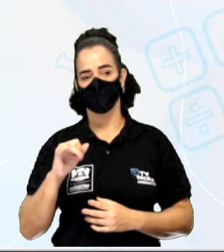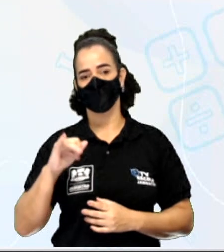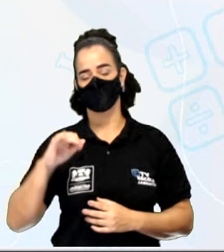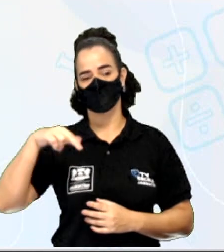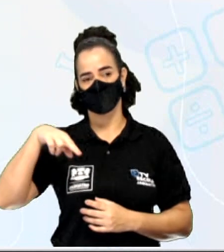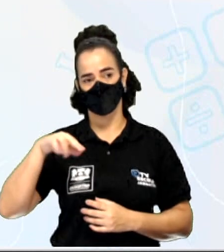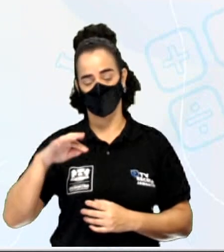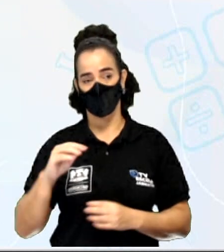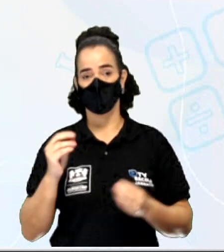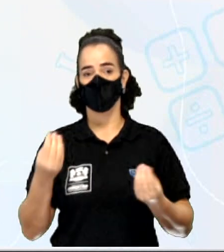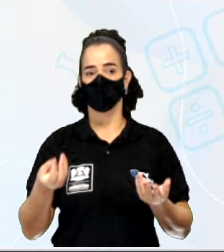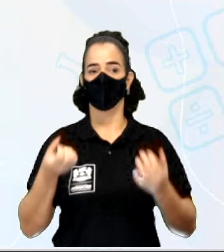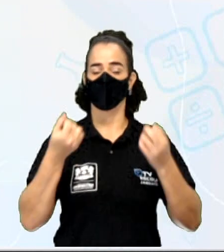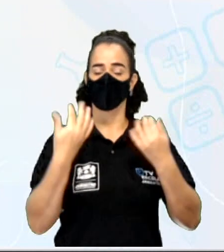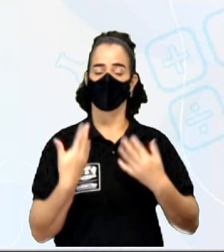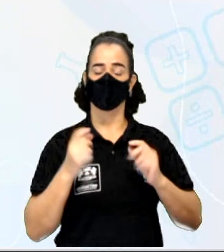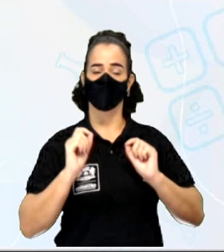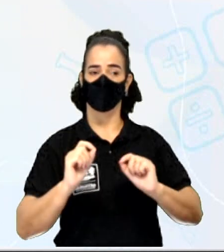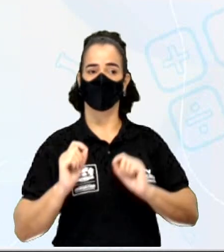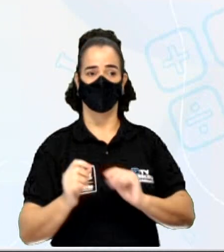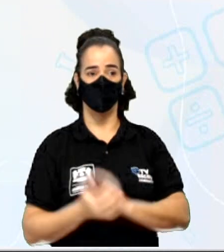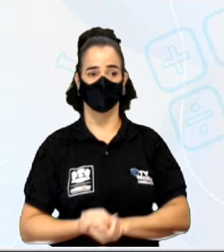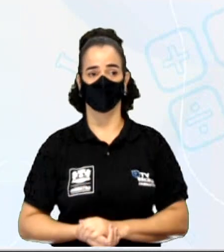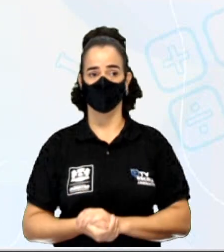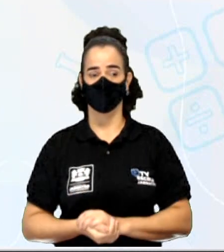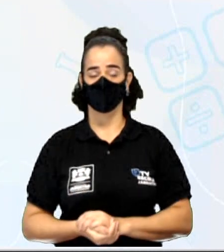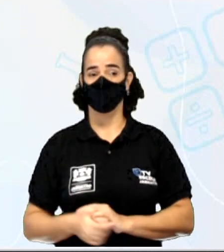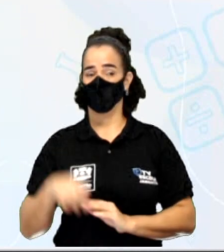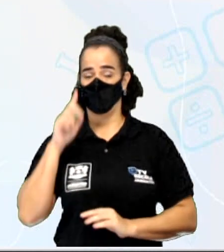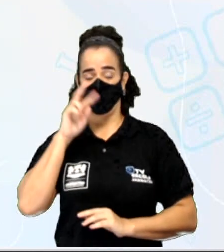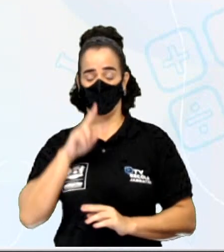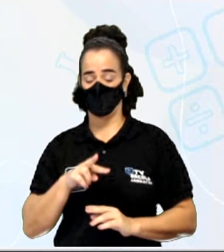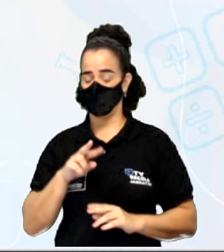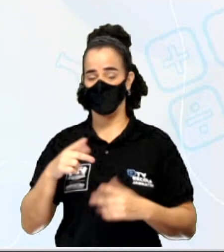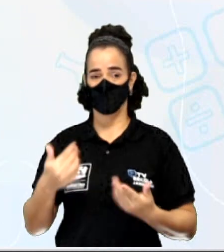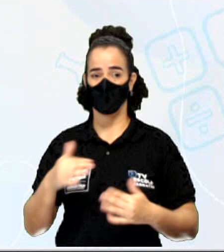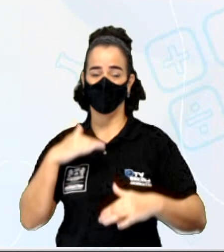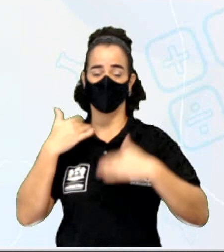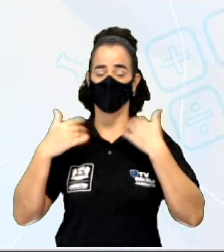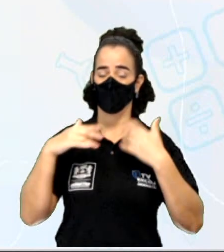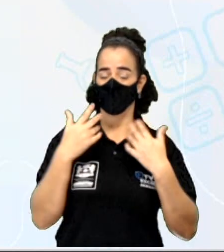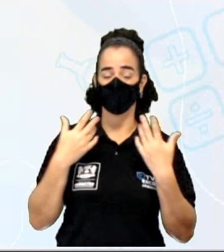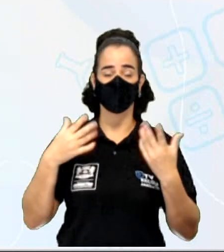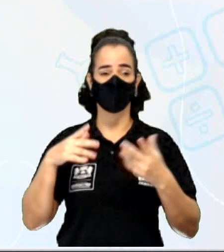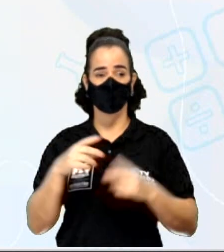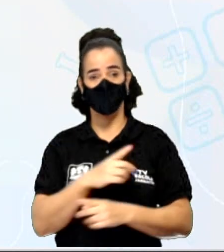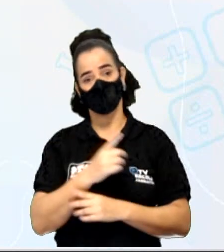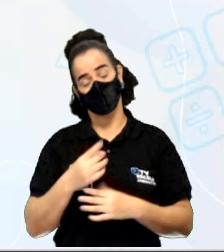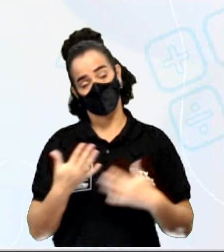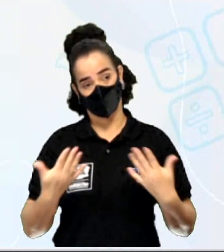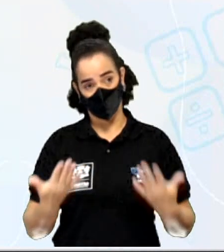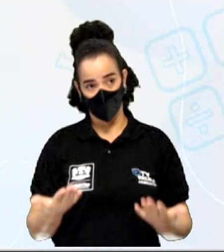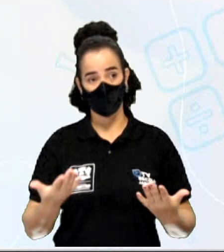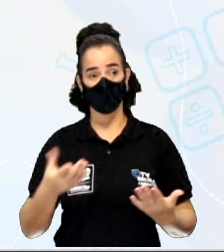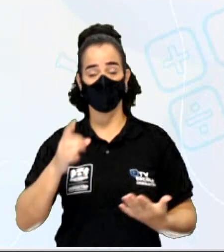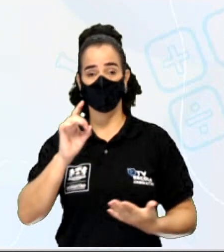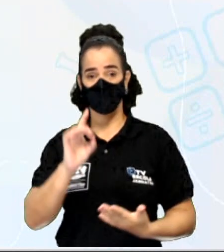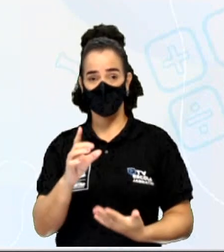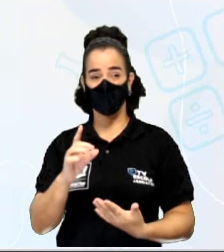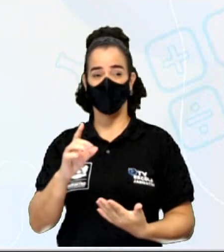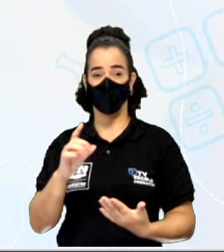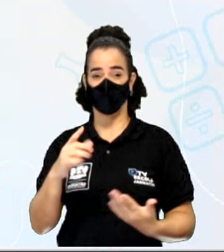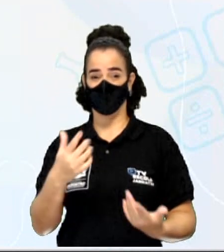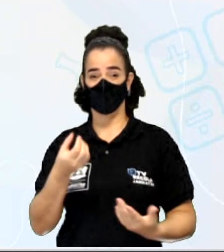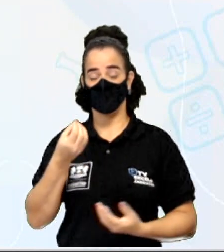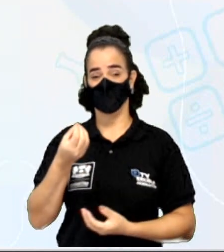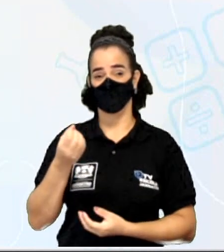seguinte: Vês, ninguém assistiu ao formidável enterro de tua última quimera. Somente a ingratidão, esta pantera, foi a tua